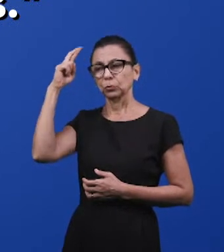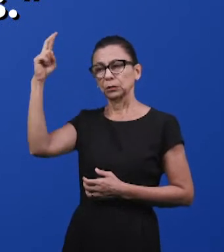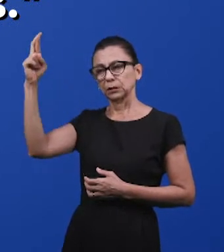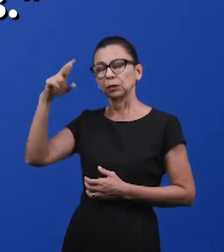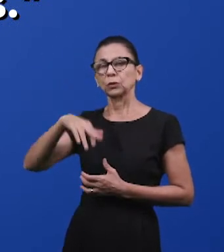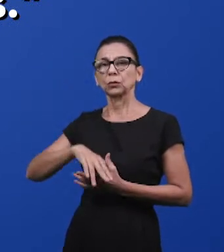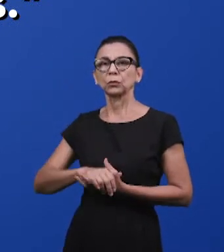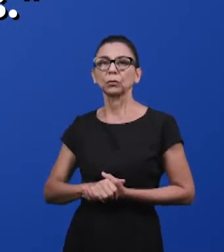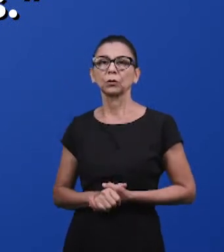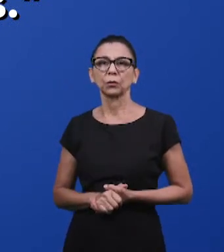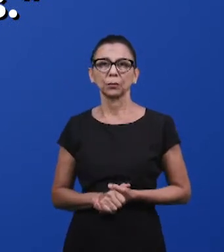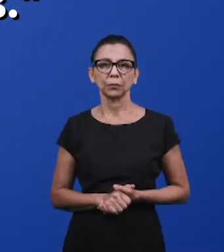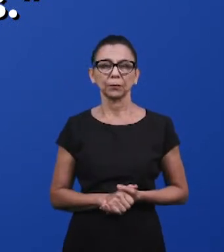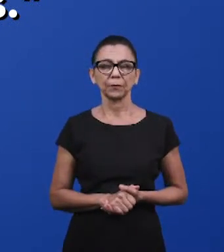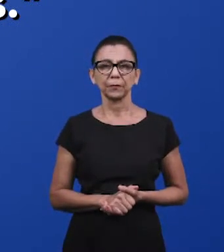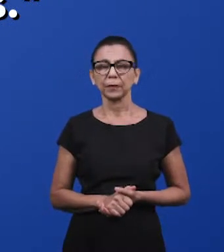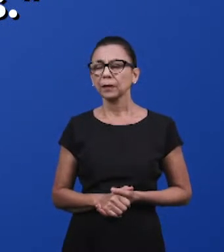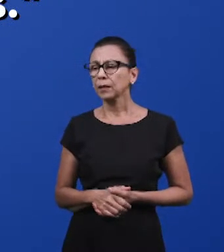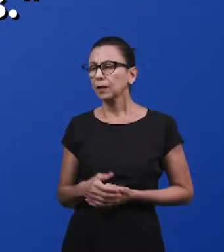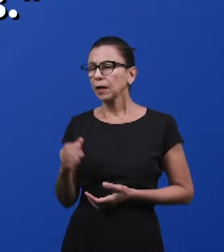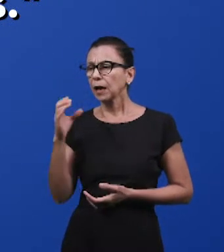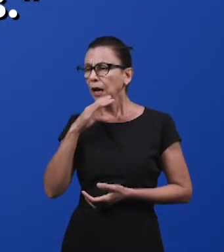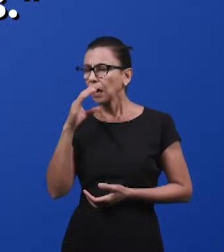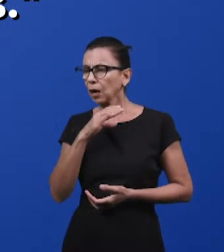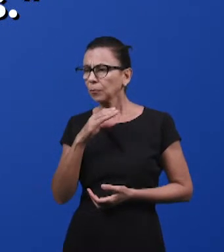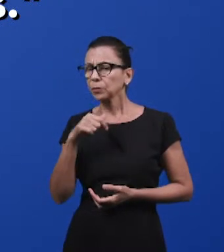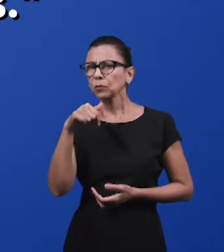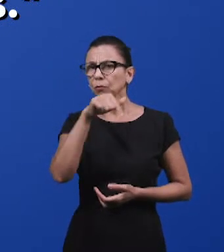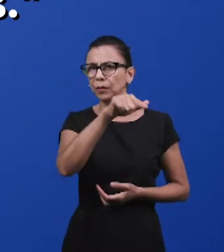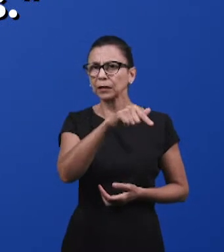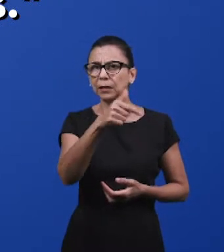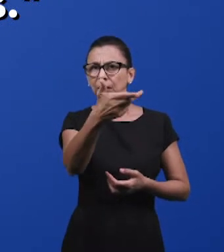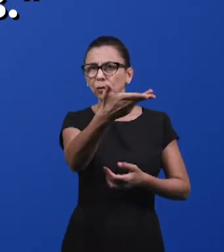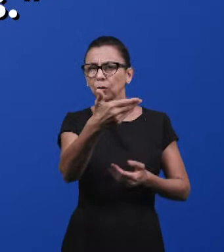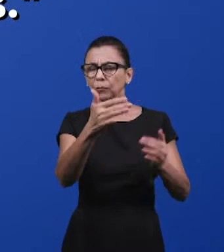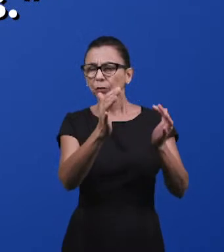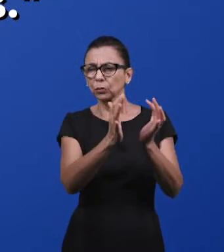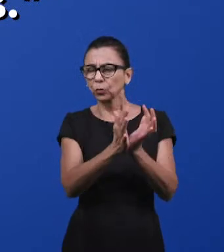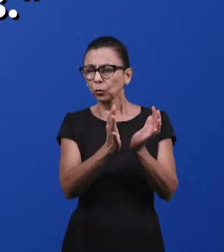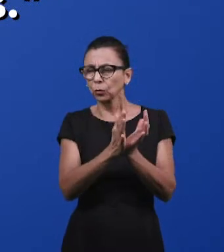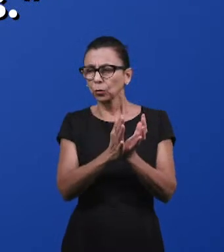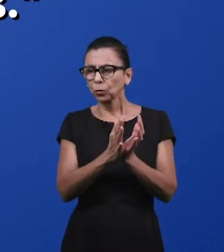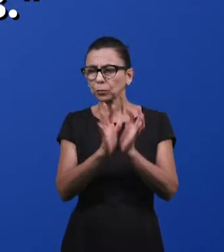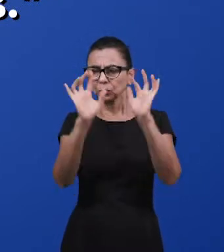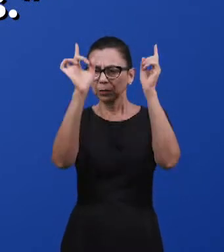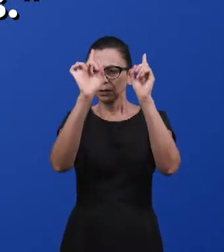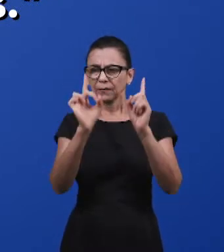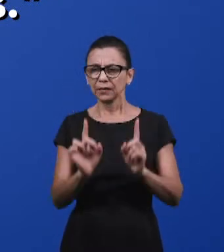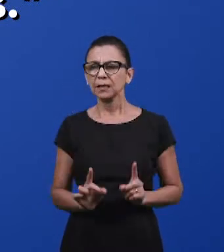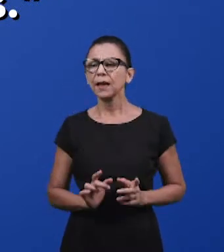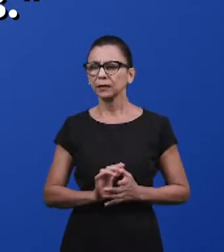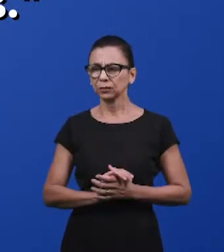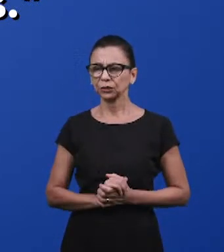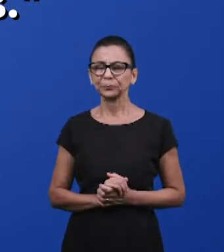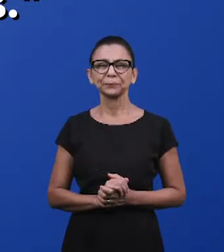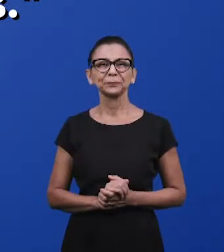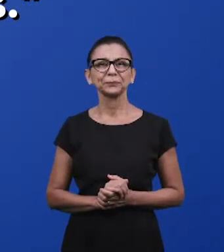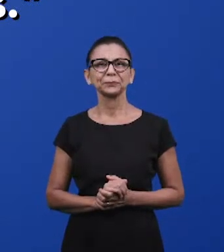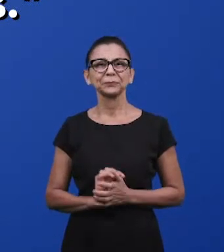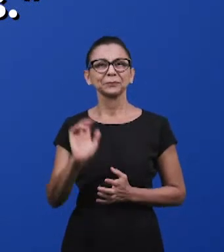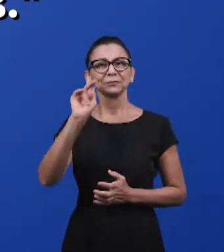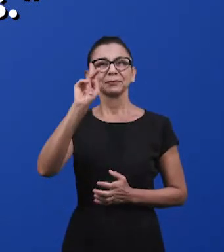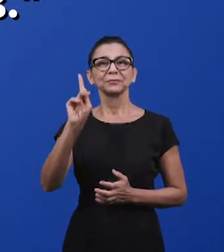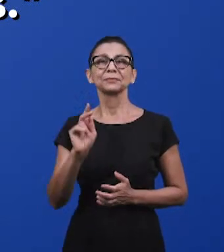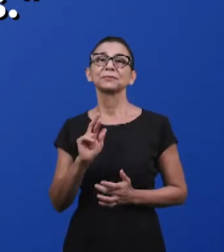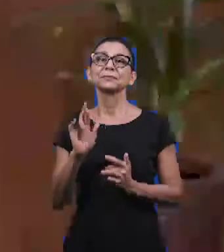depressa pelas ruas e bairros da cidade e traz aqui os pobres e aleijados e mancos e cegos. A paz do Senhor